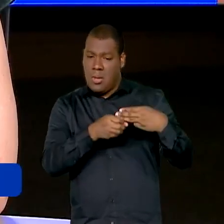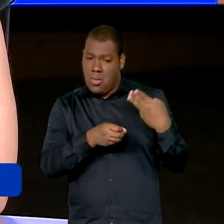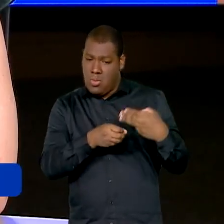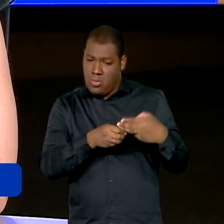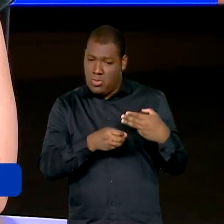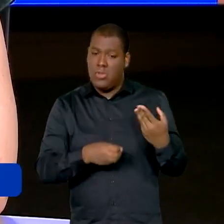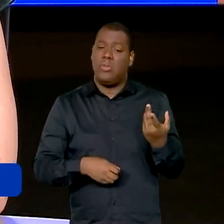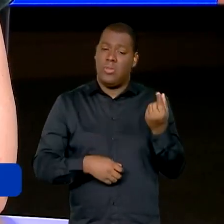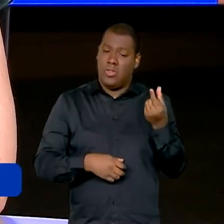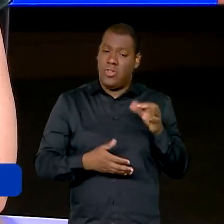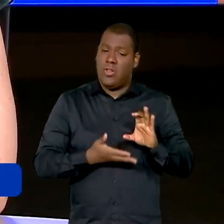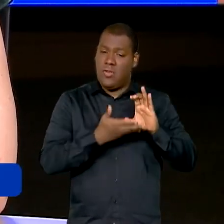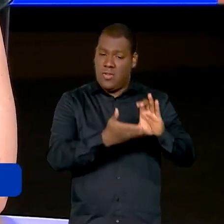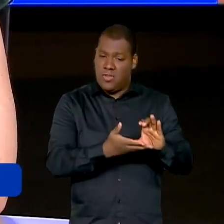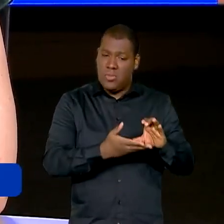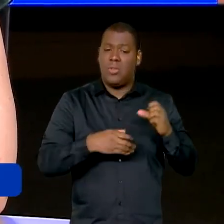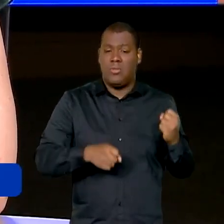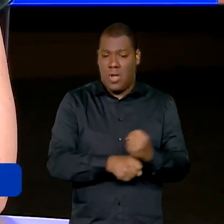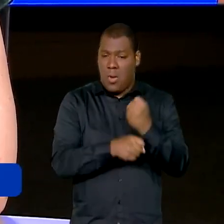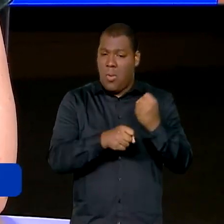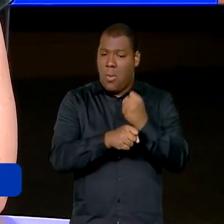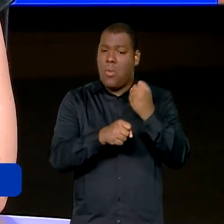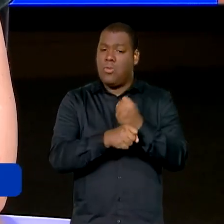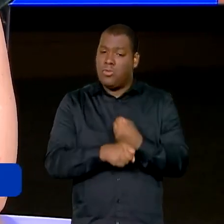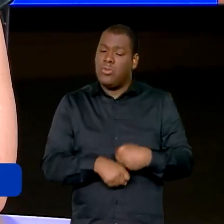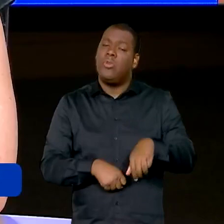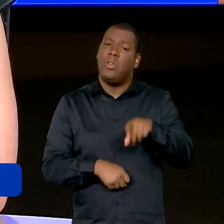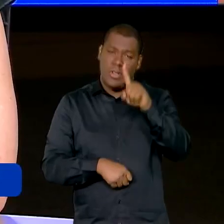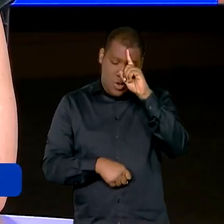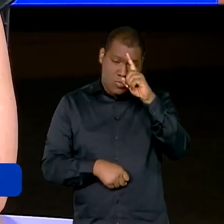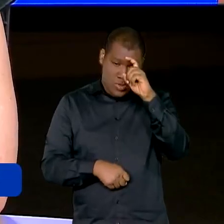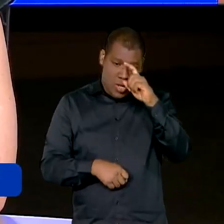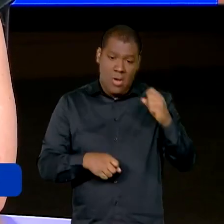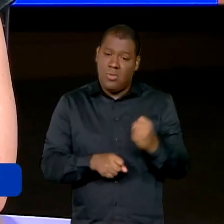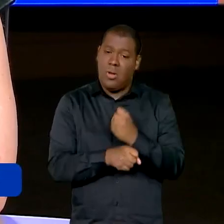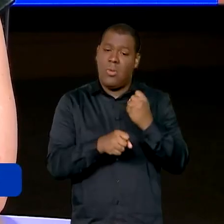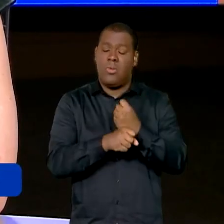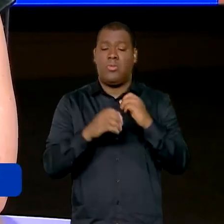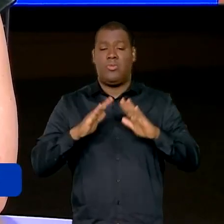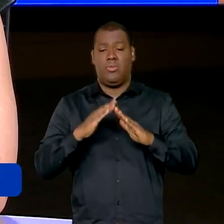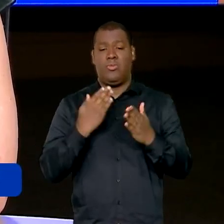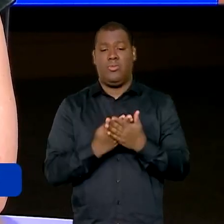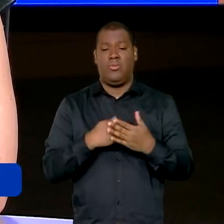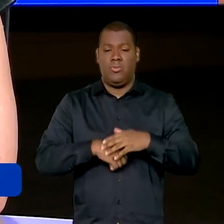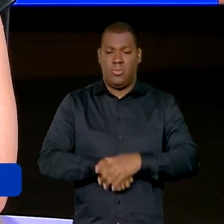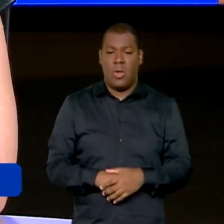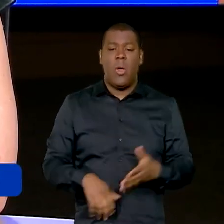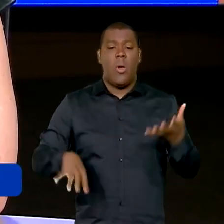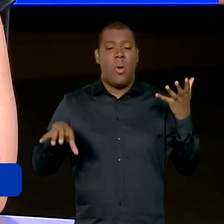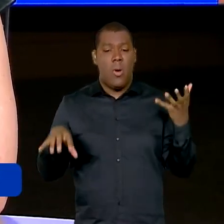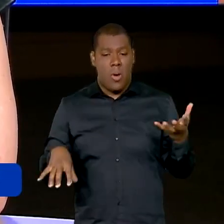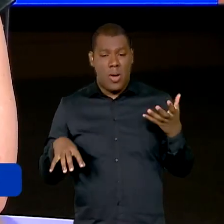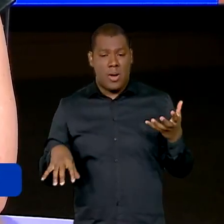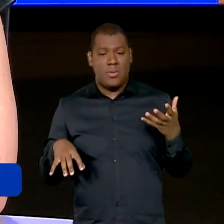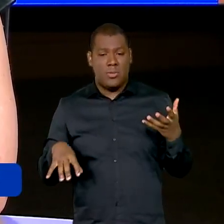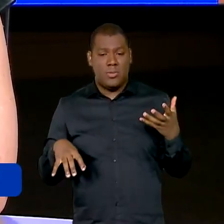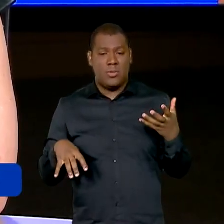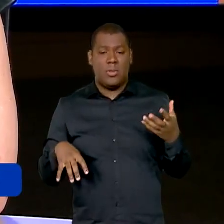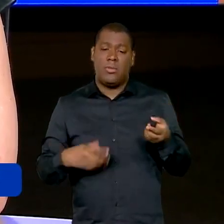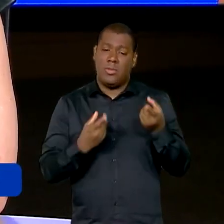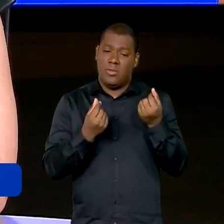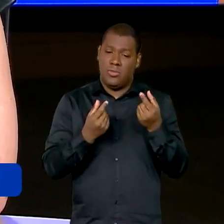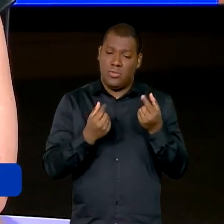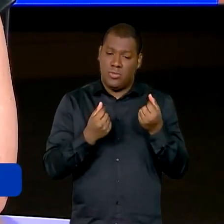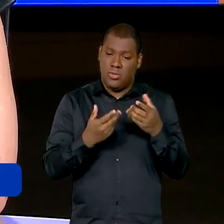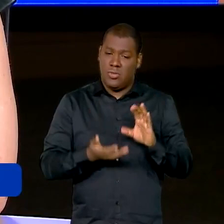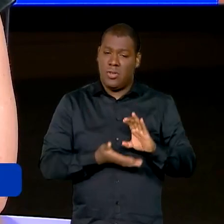do governo, ou do governo não, perdão, do Congresso no PAC, e aí eu já aproveito então para lhe perguntar